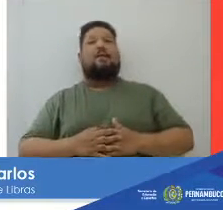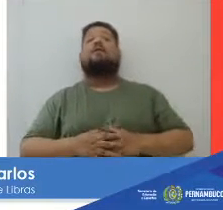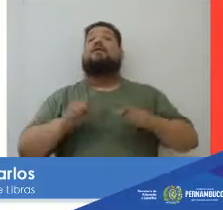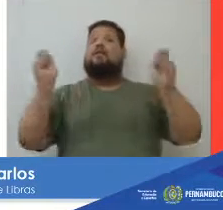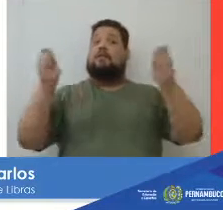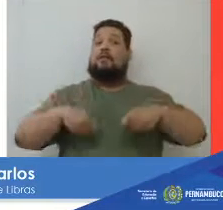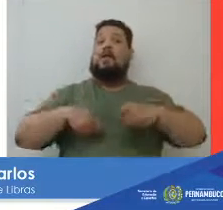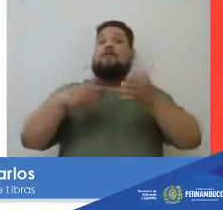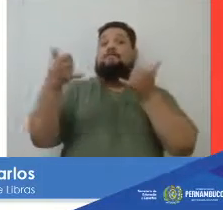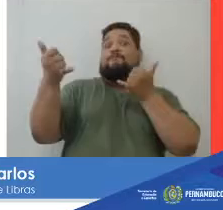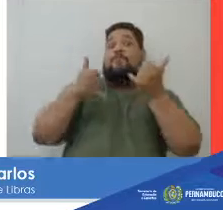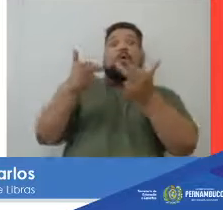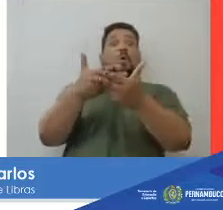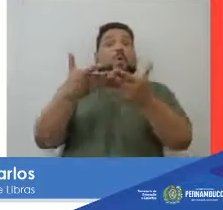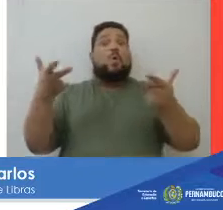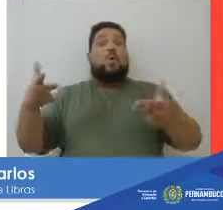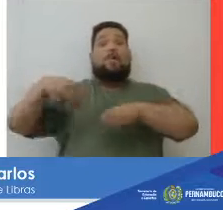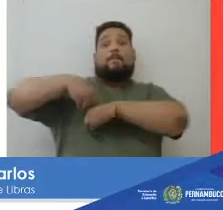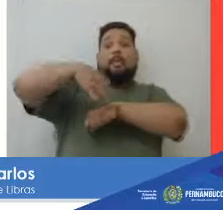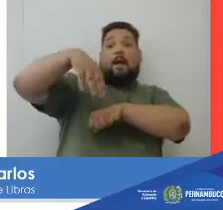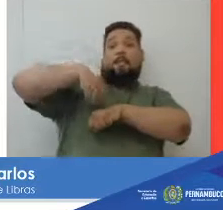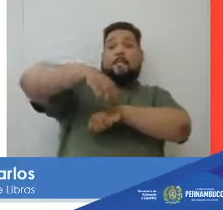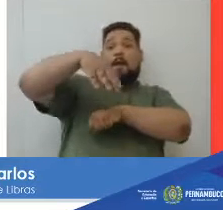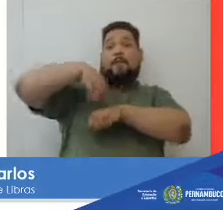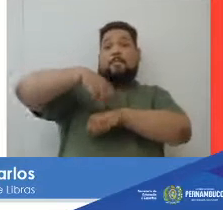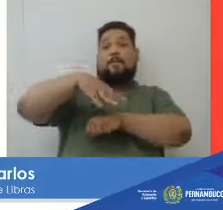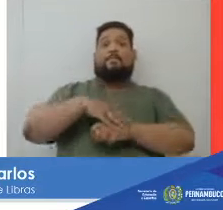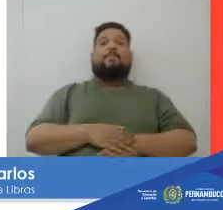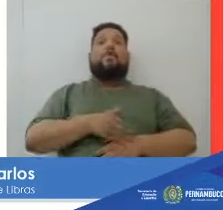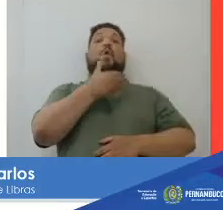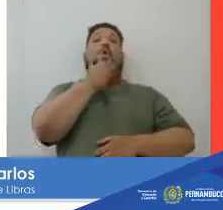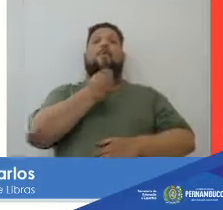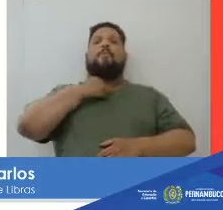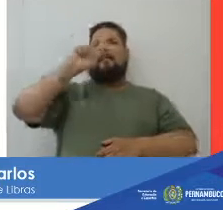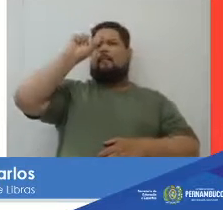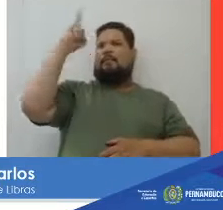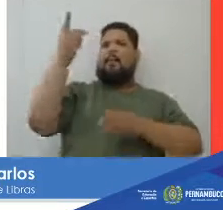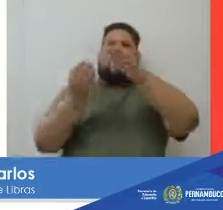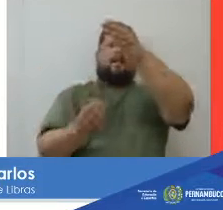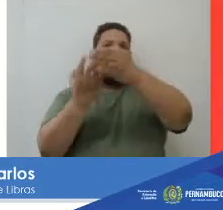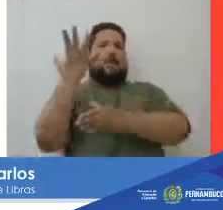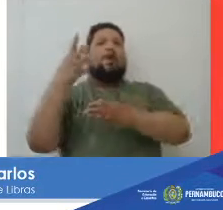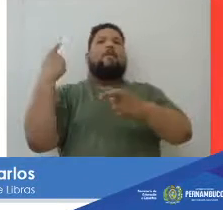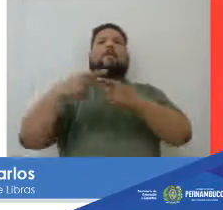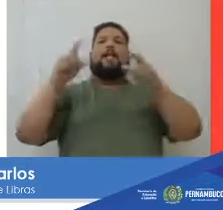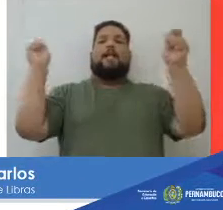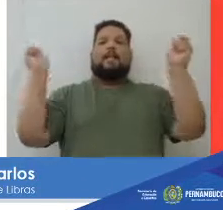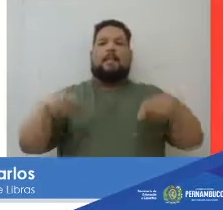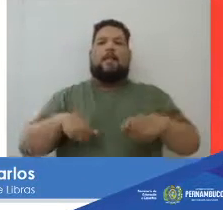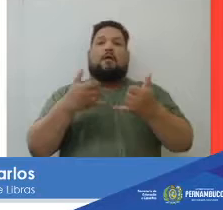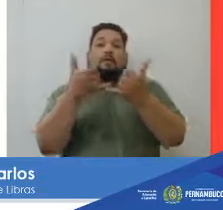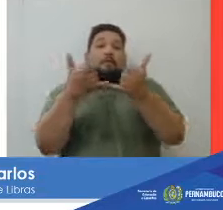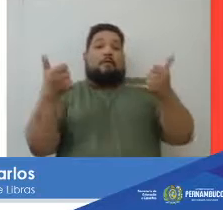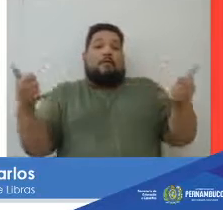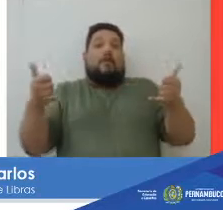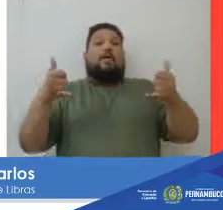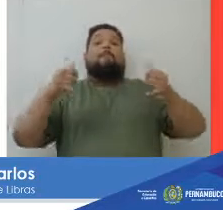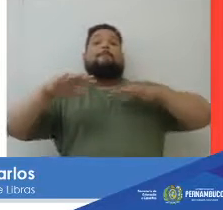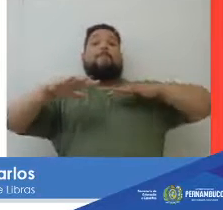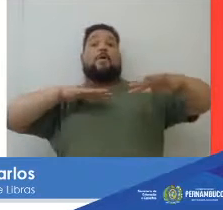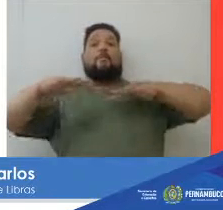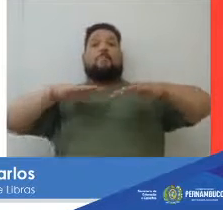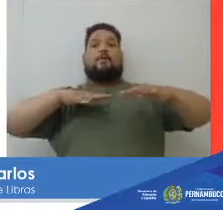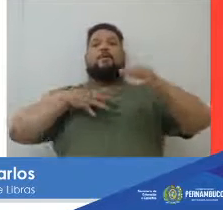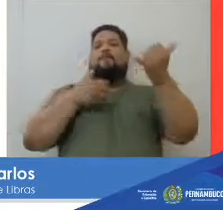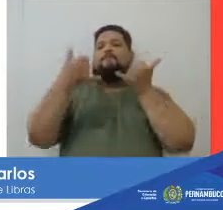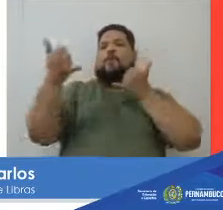transmitir informação. O homem inventou esses cabos para fazer deles meios de transporte, certo, de informação.